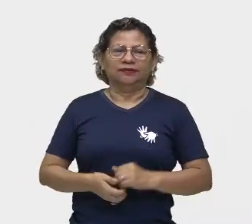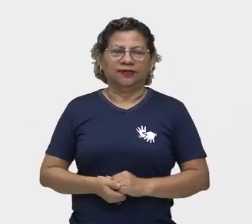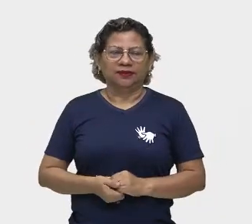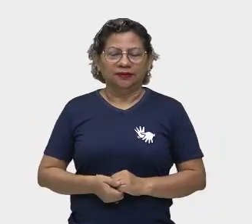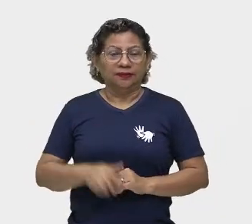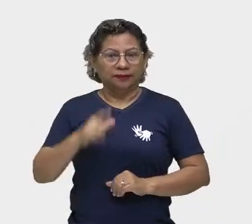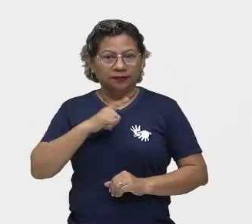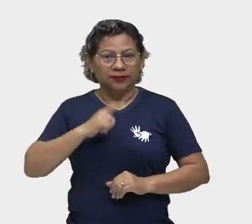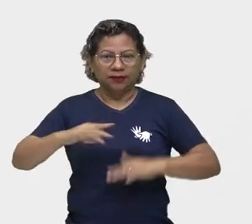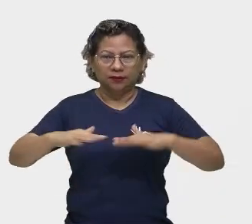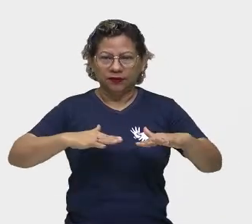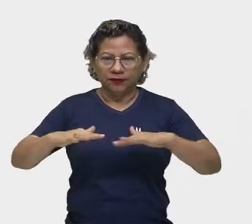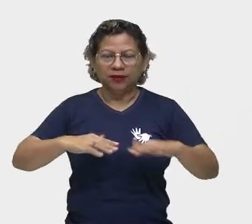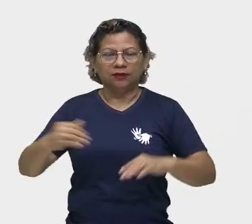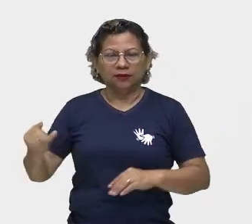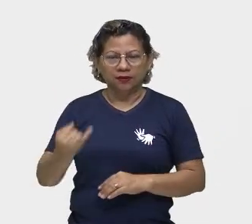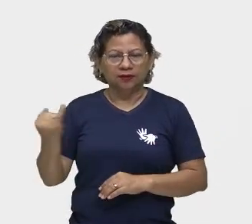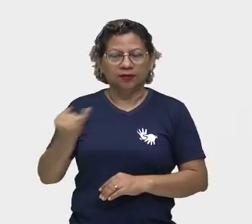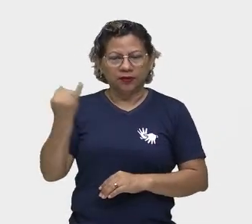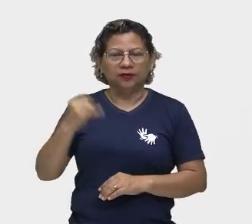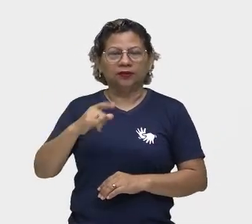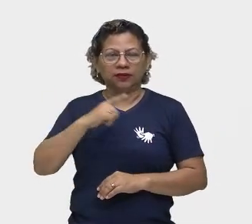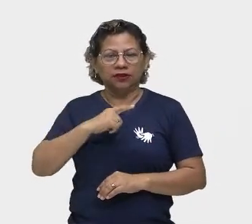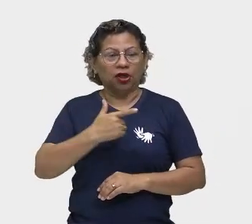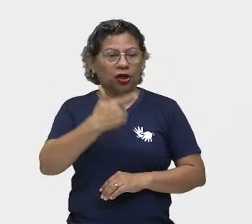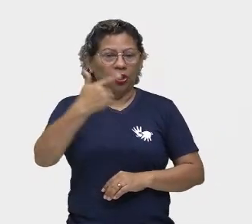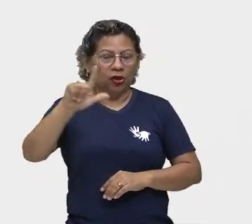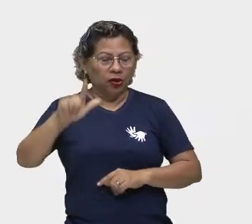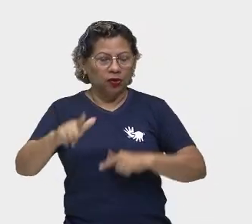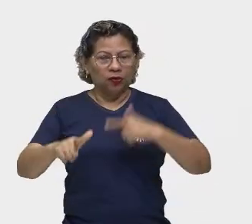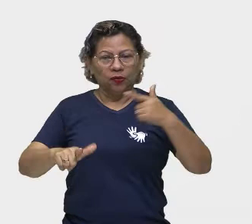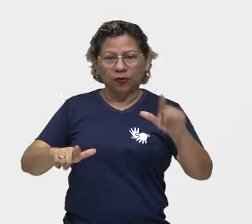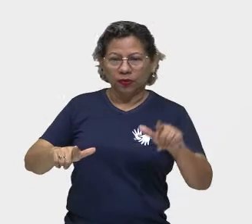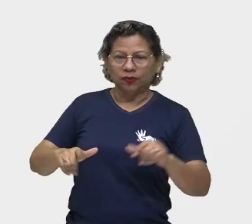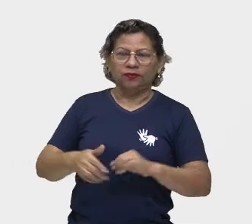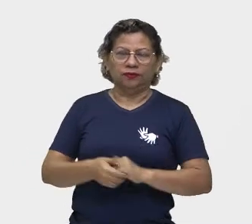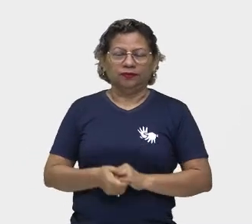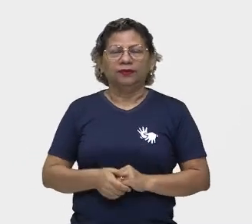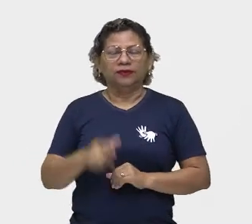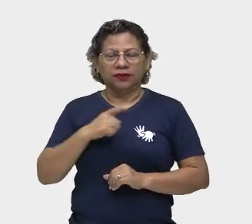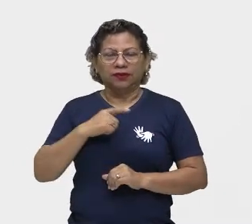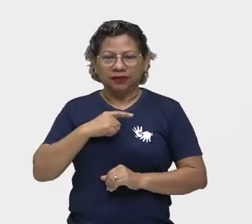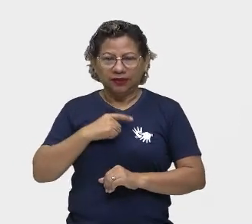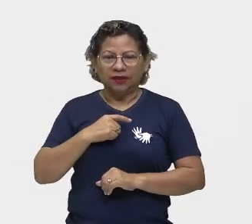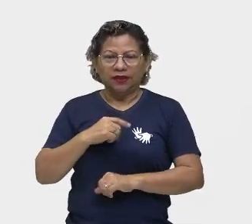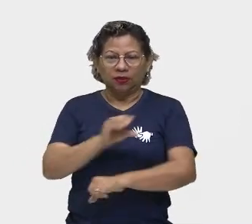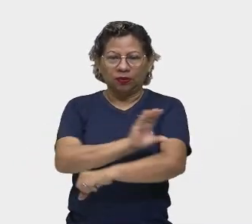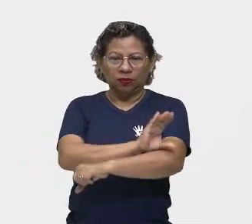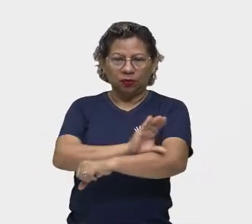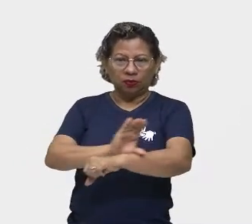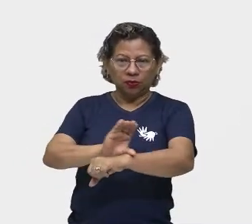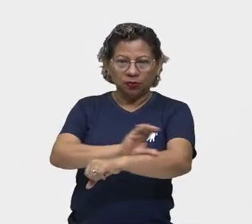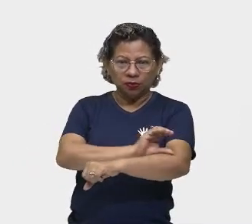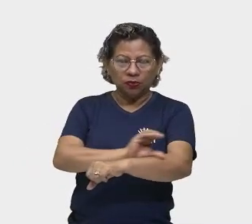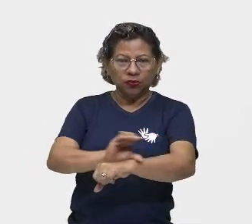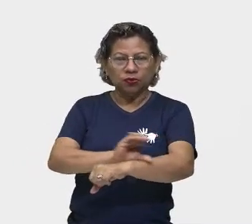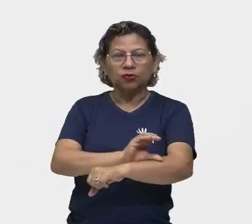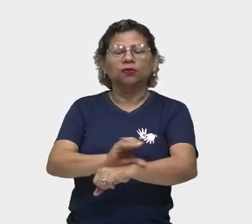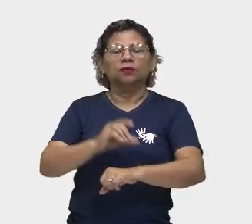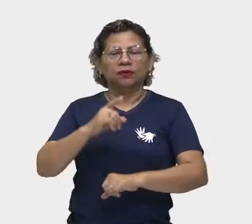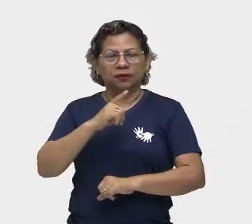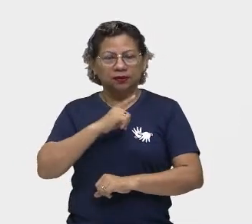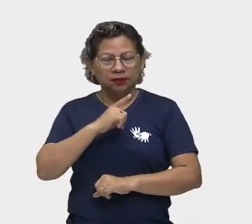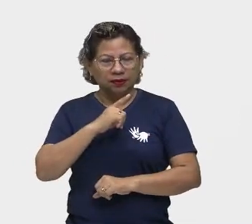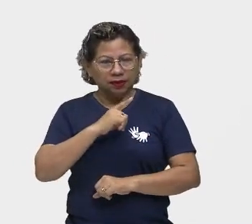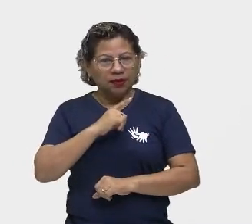movimento e são necessários outros sistemas também como por exemplo sistema muscular né junto com os ossos ali tem